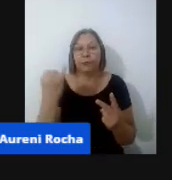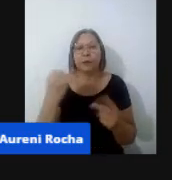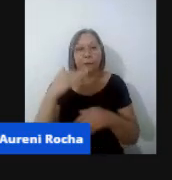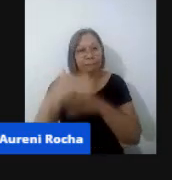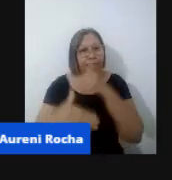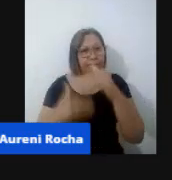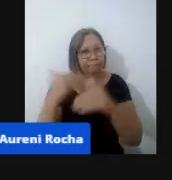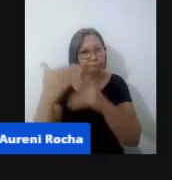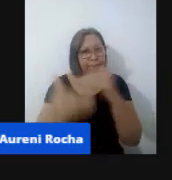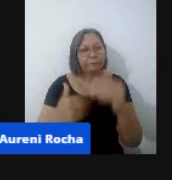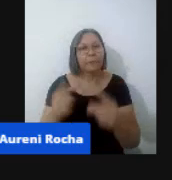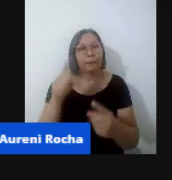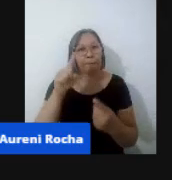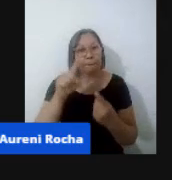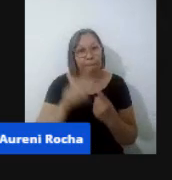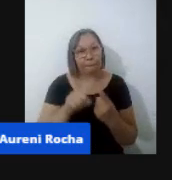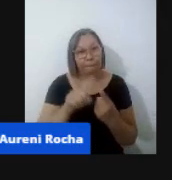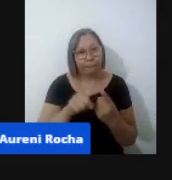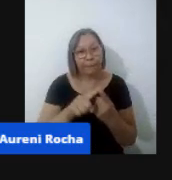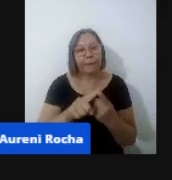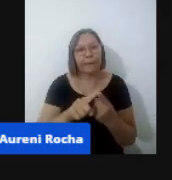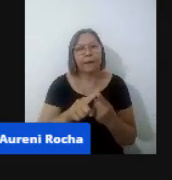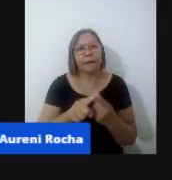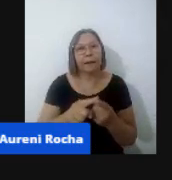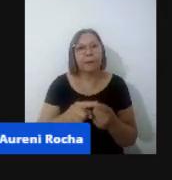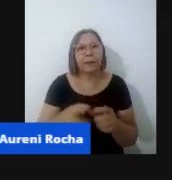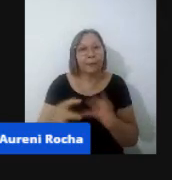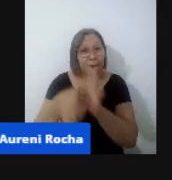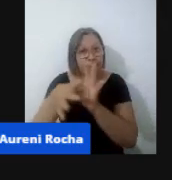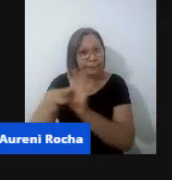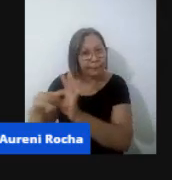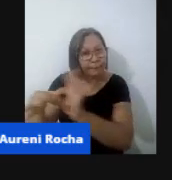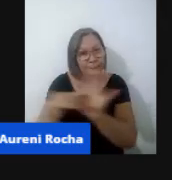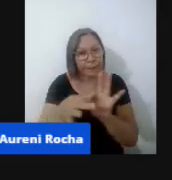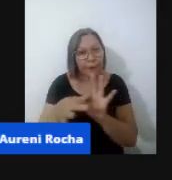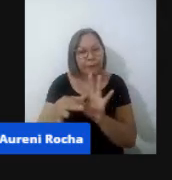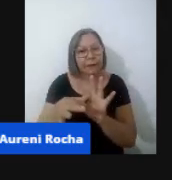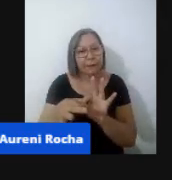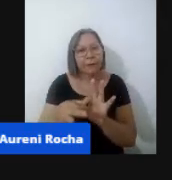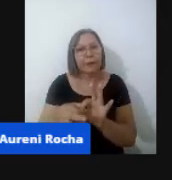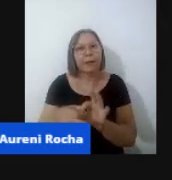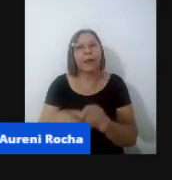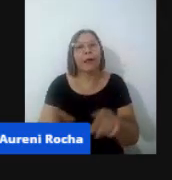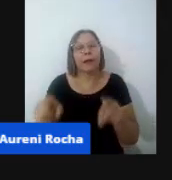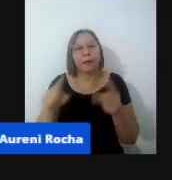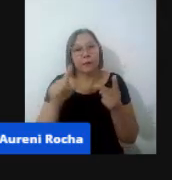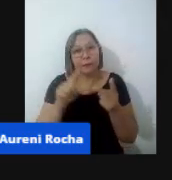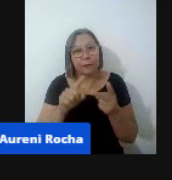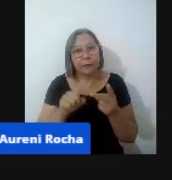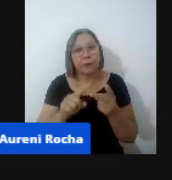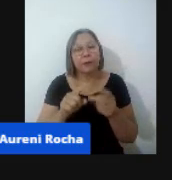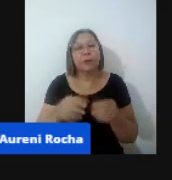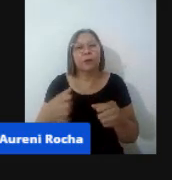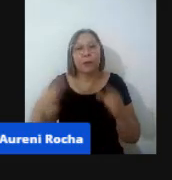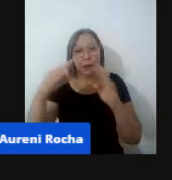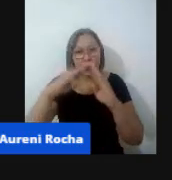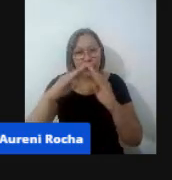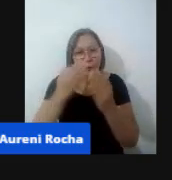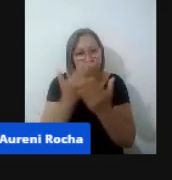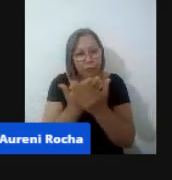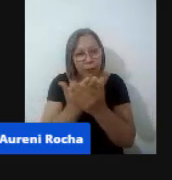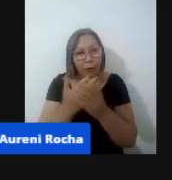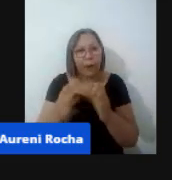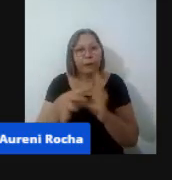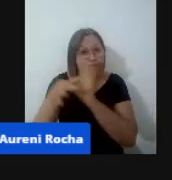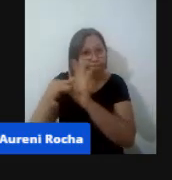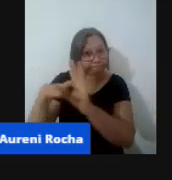que são as parcerias e o engajamento do grupo escolar, correto?